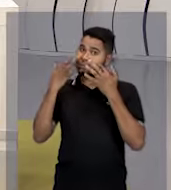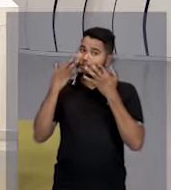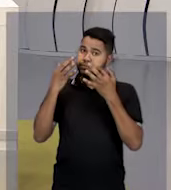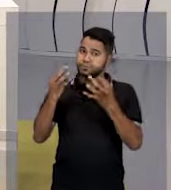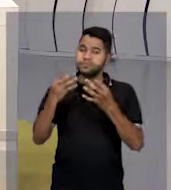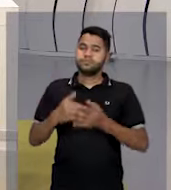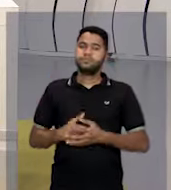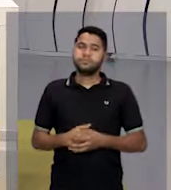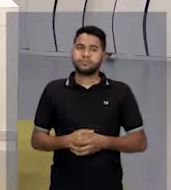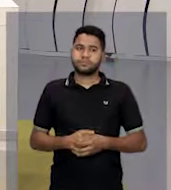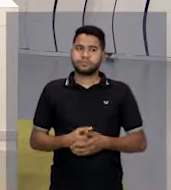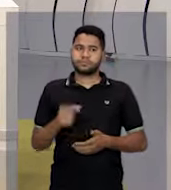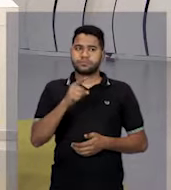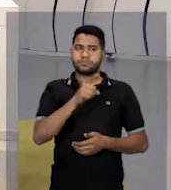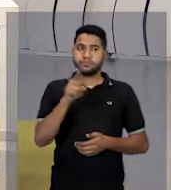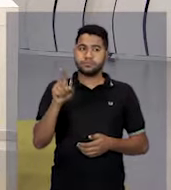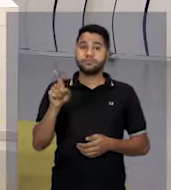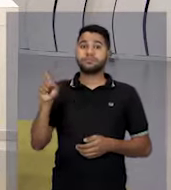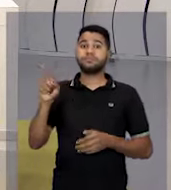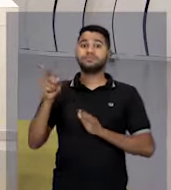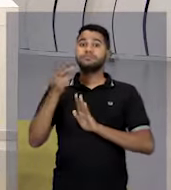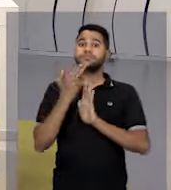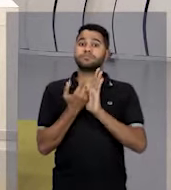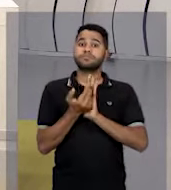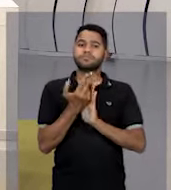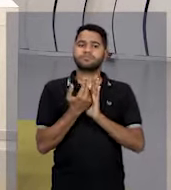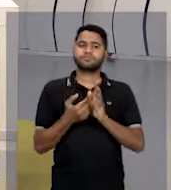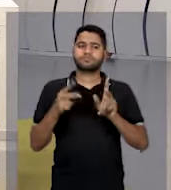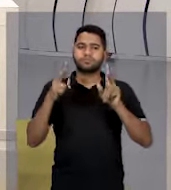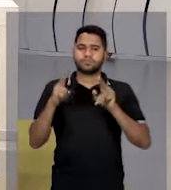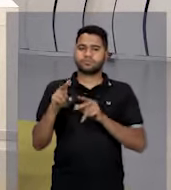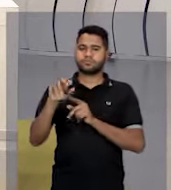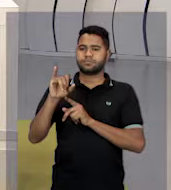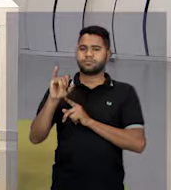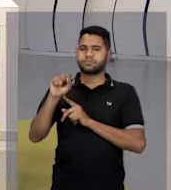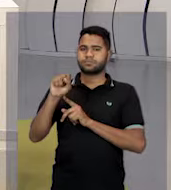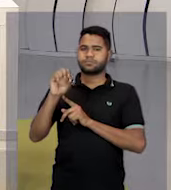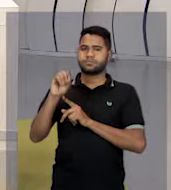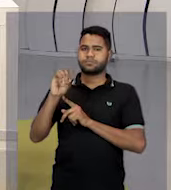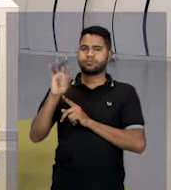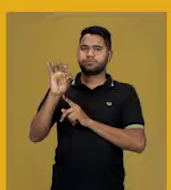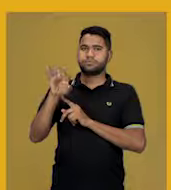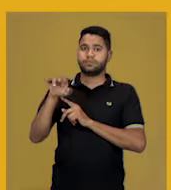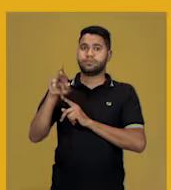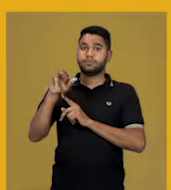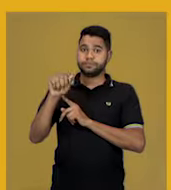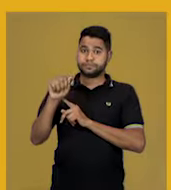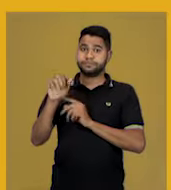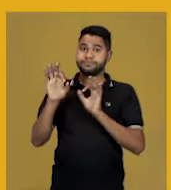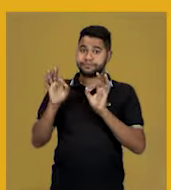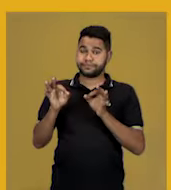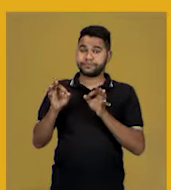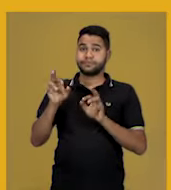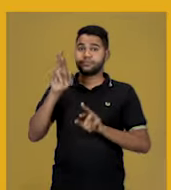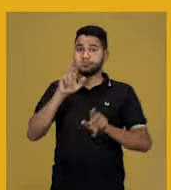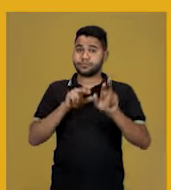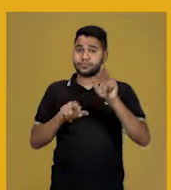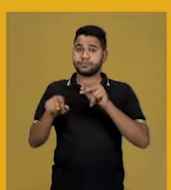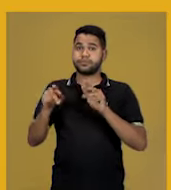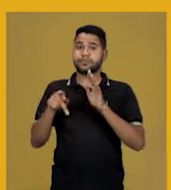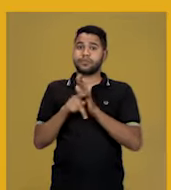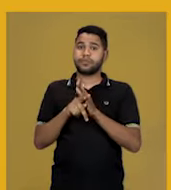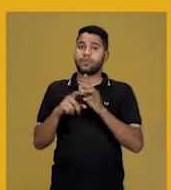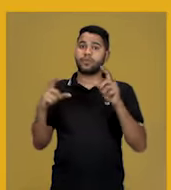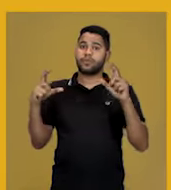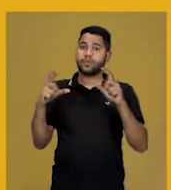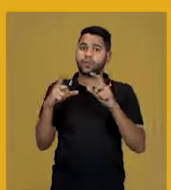atenção nisso. Você tem aqui um desenho igual àquela isoterma que nós vimos ainda há pouco, certo? É uma variação de pressão em